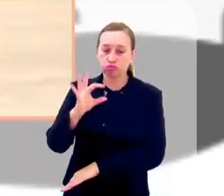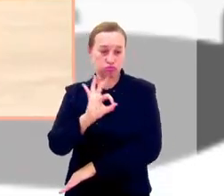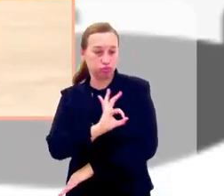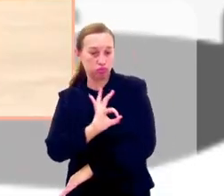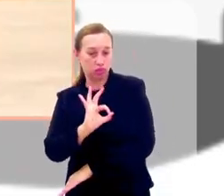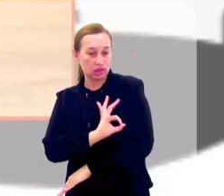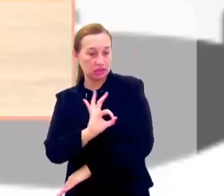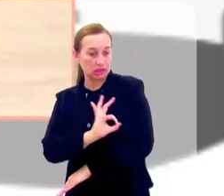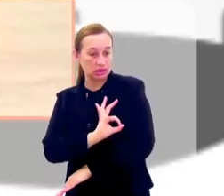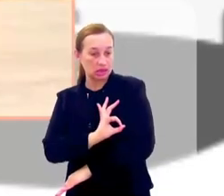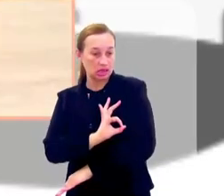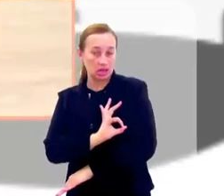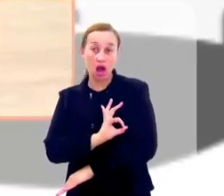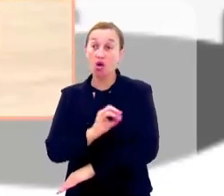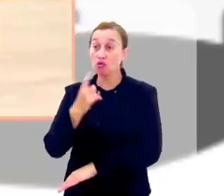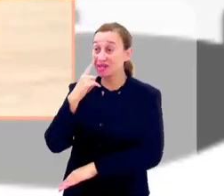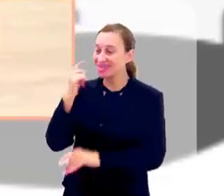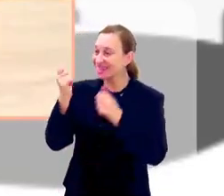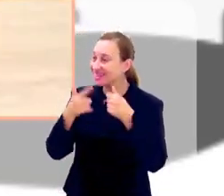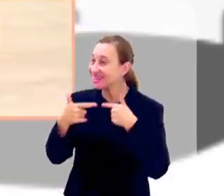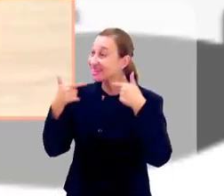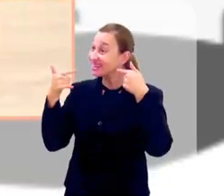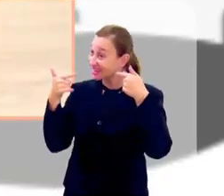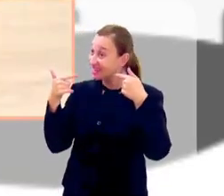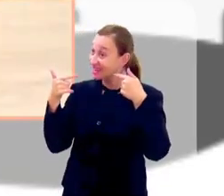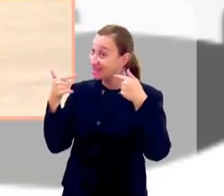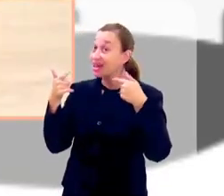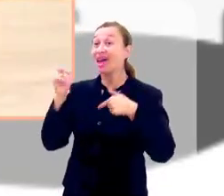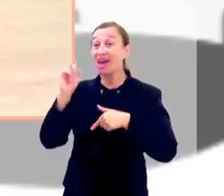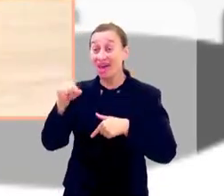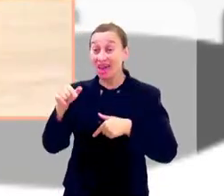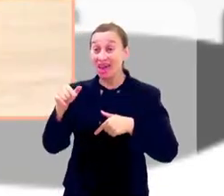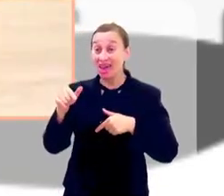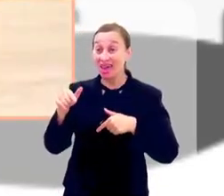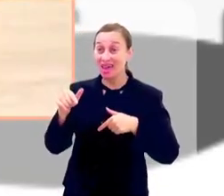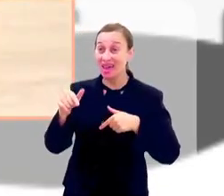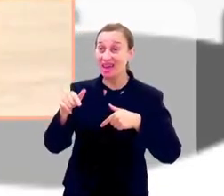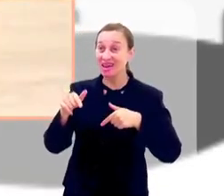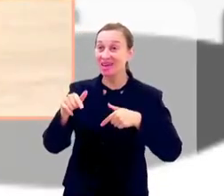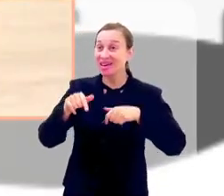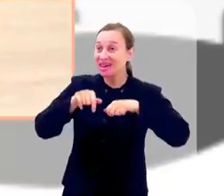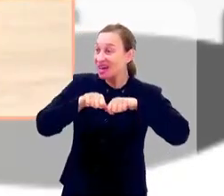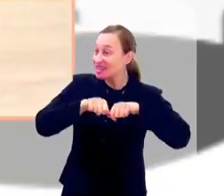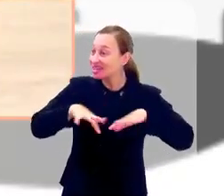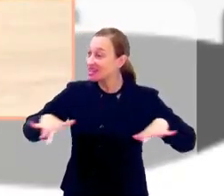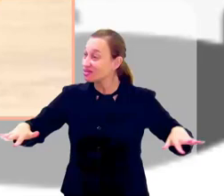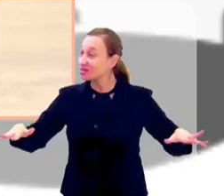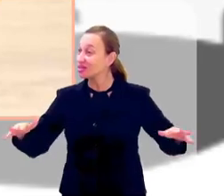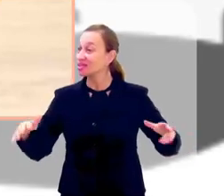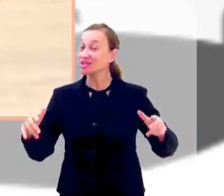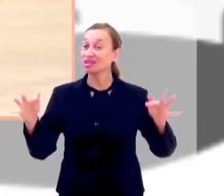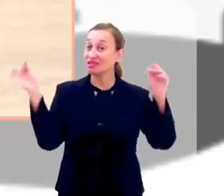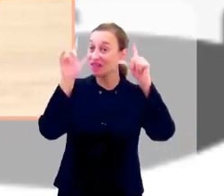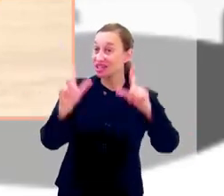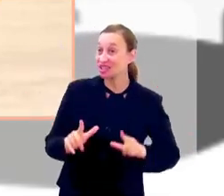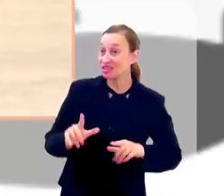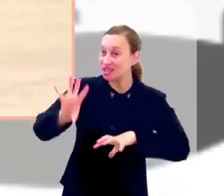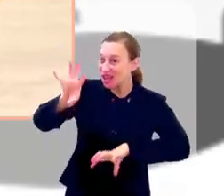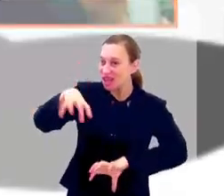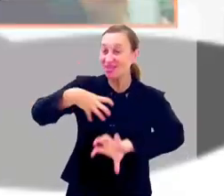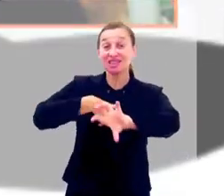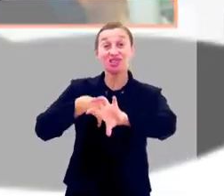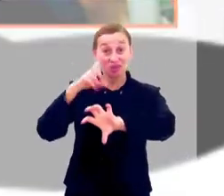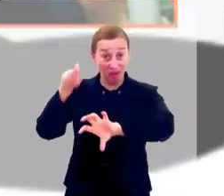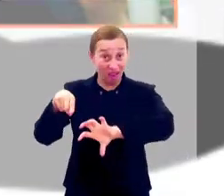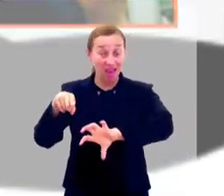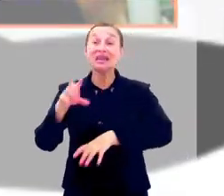do trânsito, você é capaz de trocar um sorriso. Isso é um grande gerador de felicidade, aonde você sente a empatia